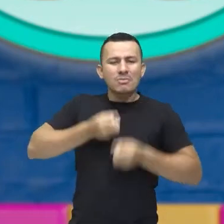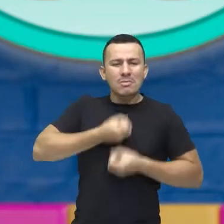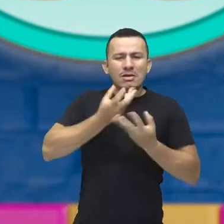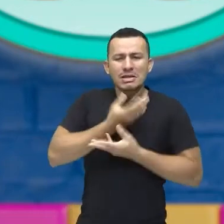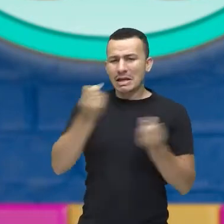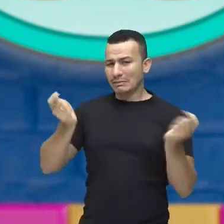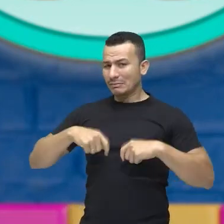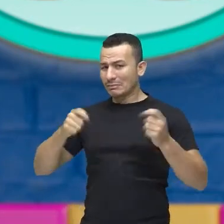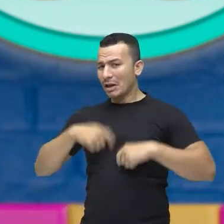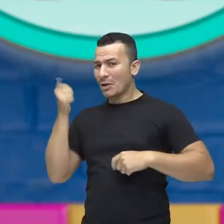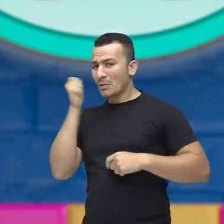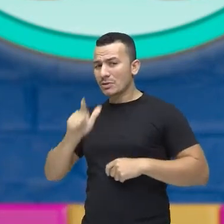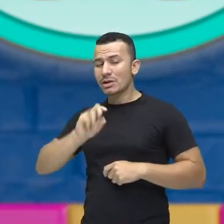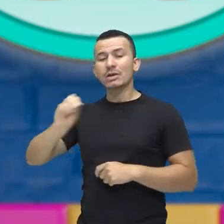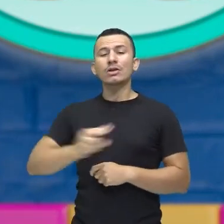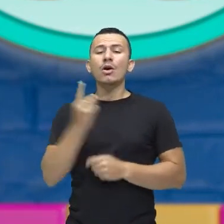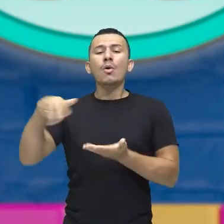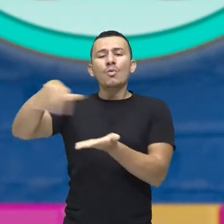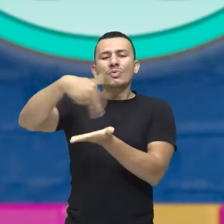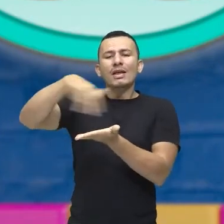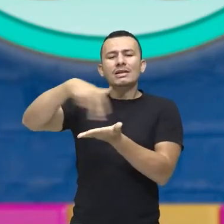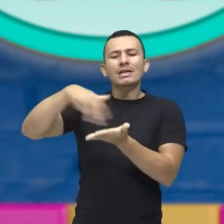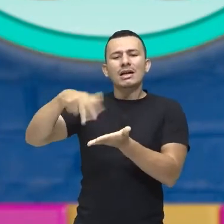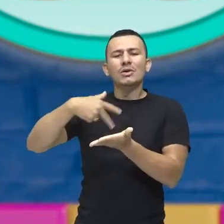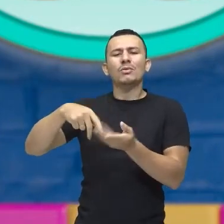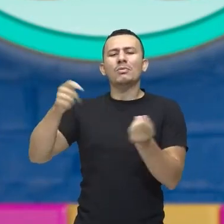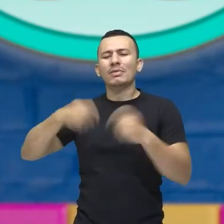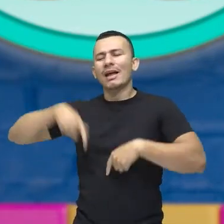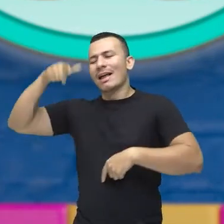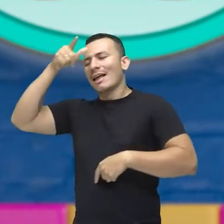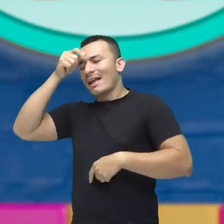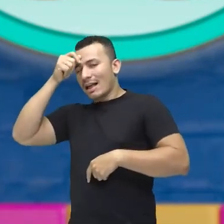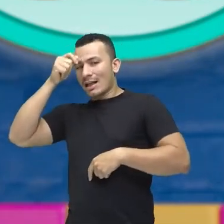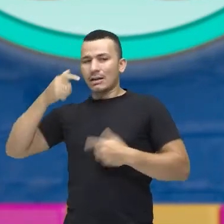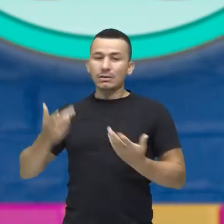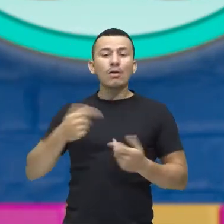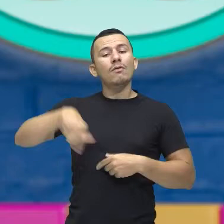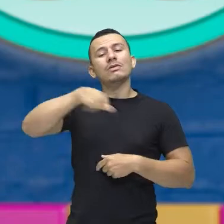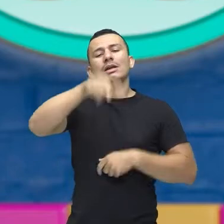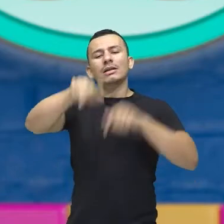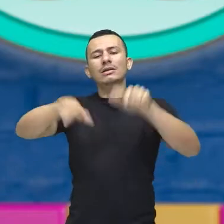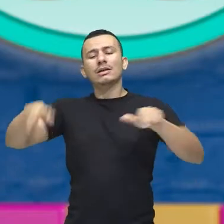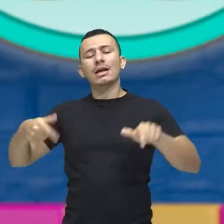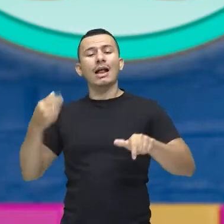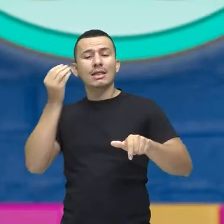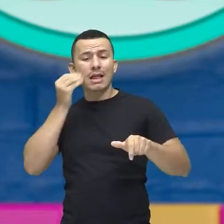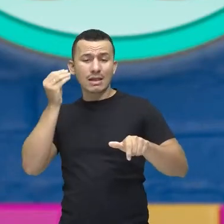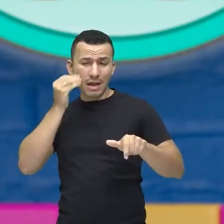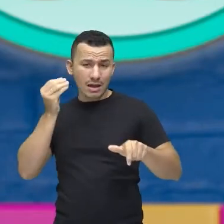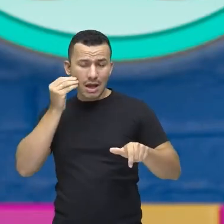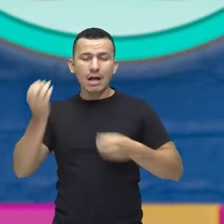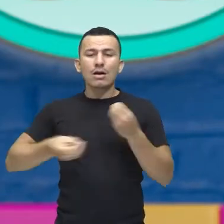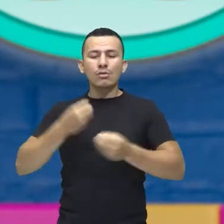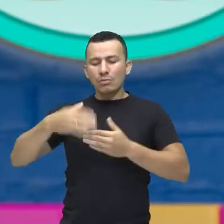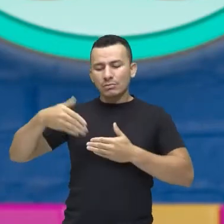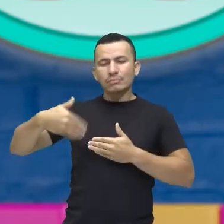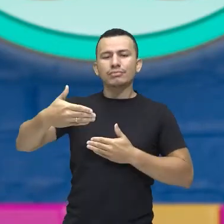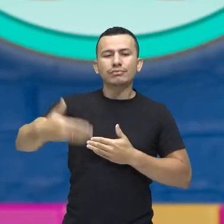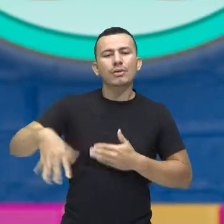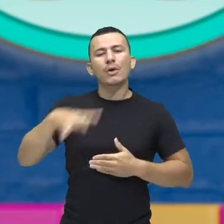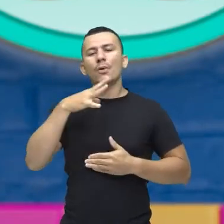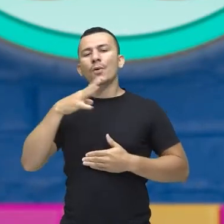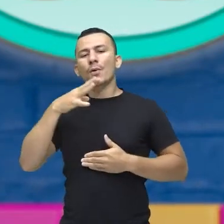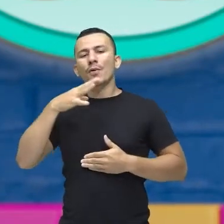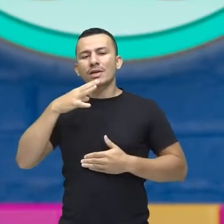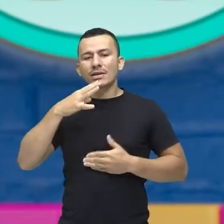eu dançando vou conseguir? Então, você vai lançar mão, e precisa lançar mão, que isso é inerente da vida, de processos de autoconhecimento.